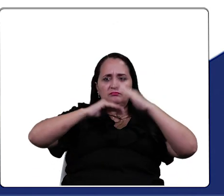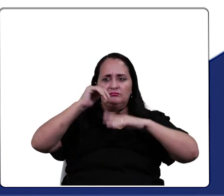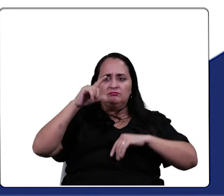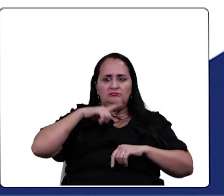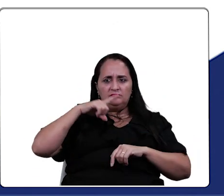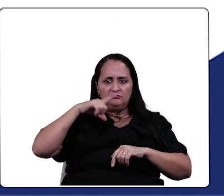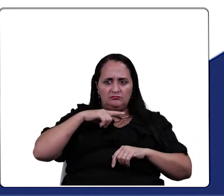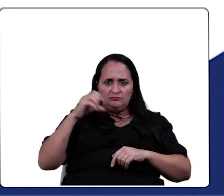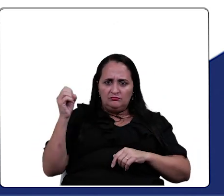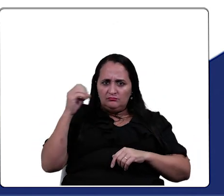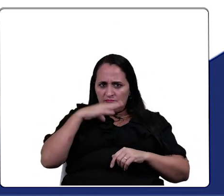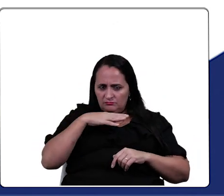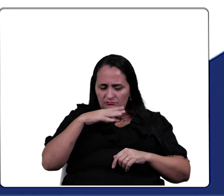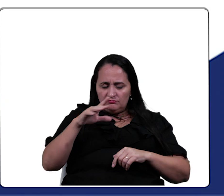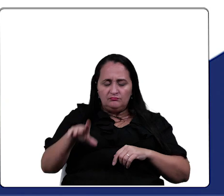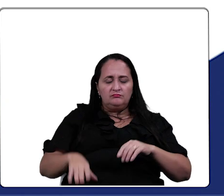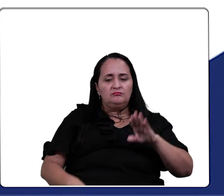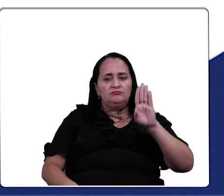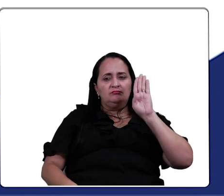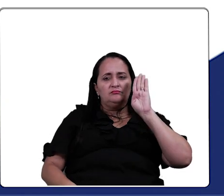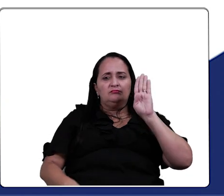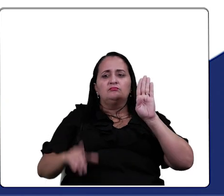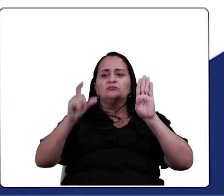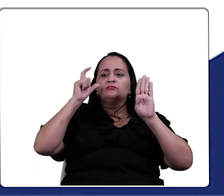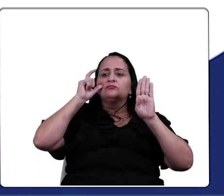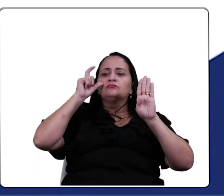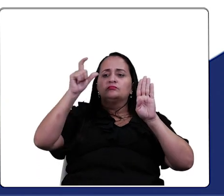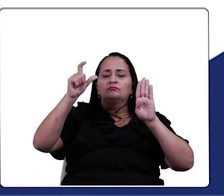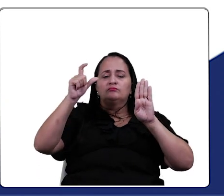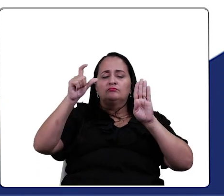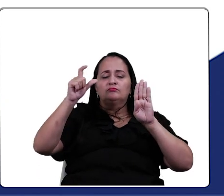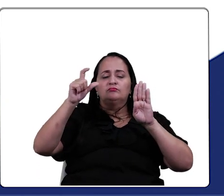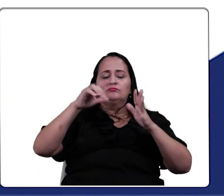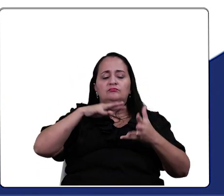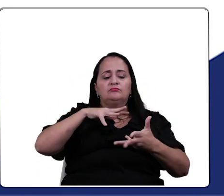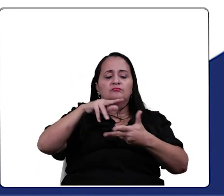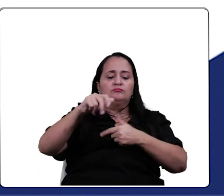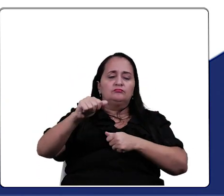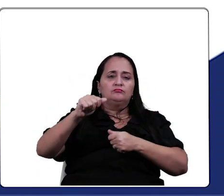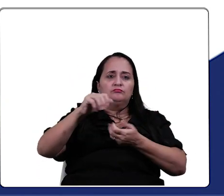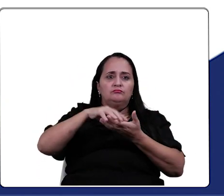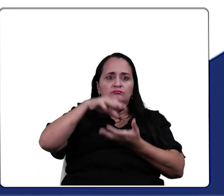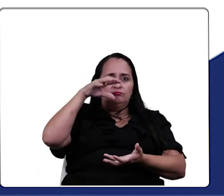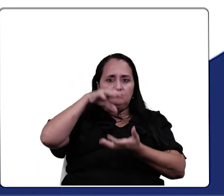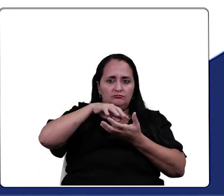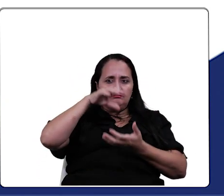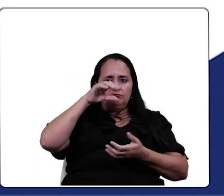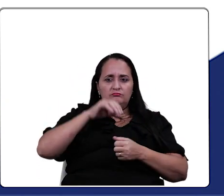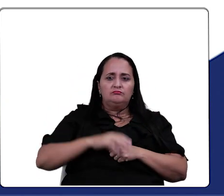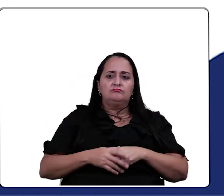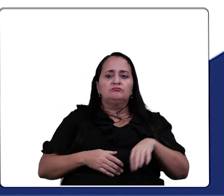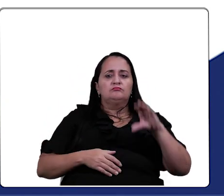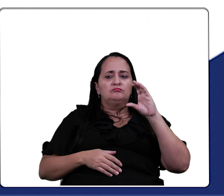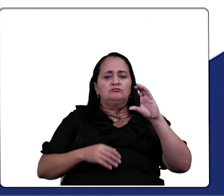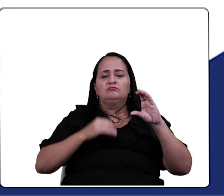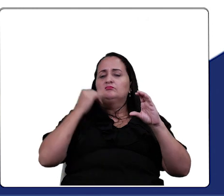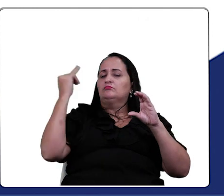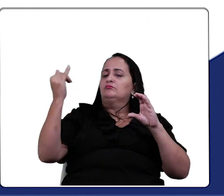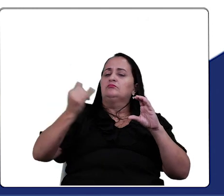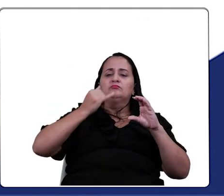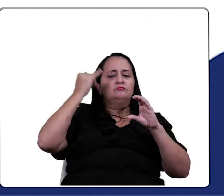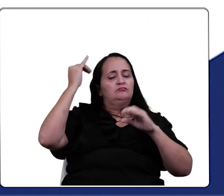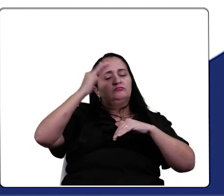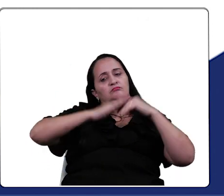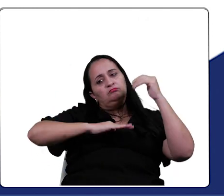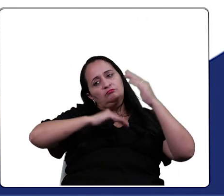na atualidade, o interesse desses amigos pelo mundo dos adultos, a importância das profissões do futuro, ou